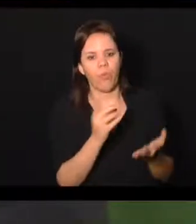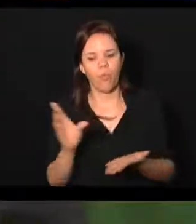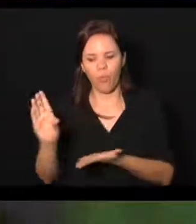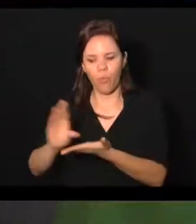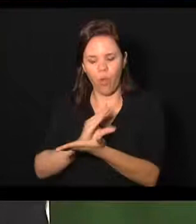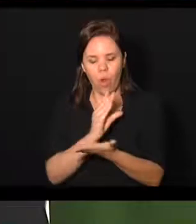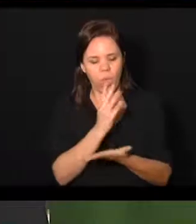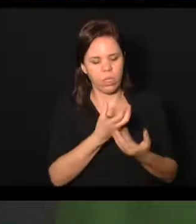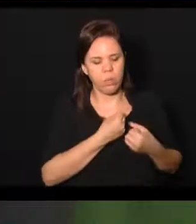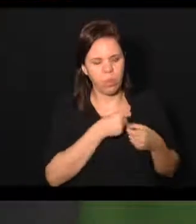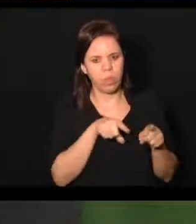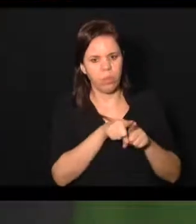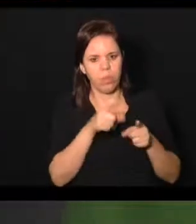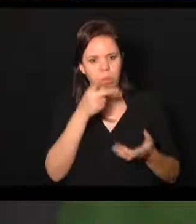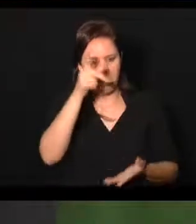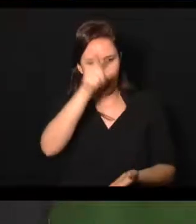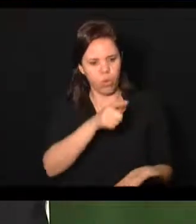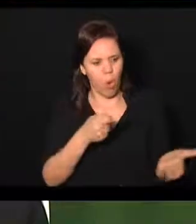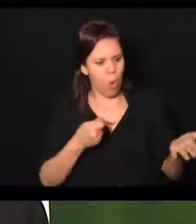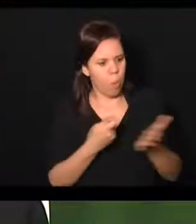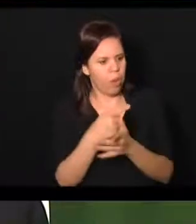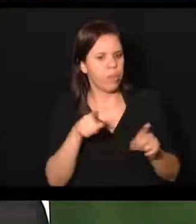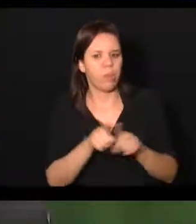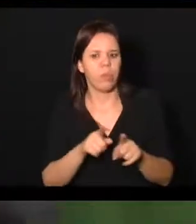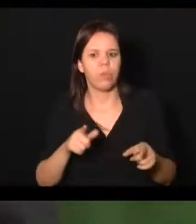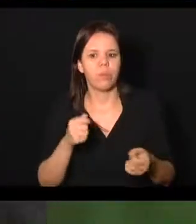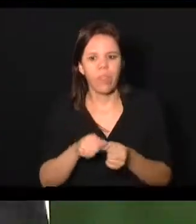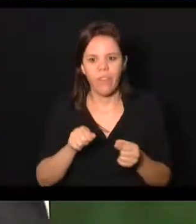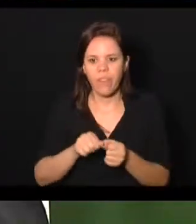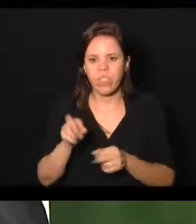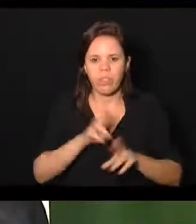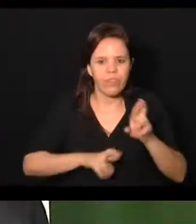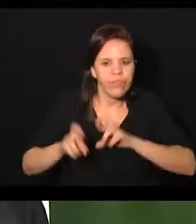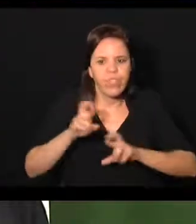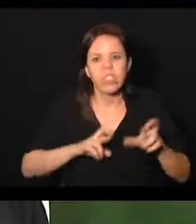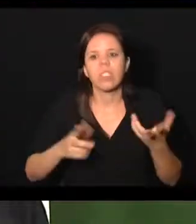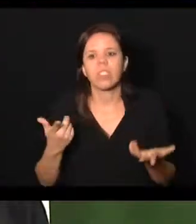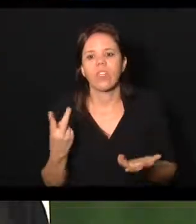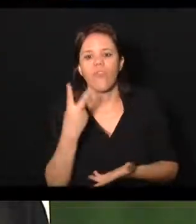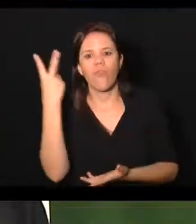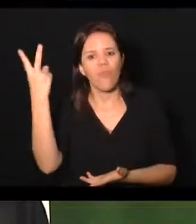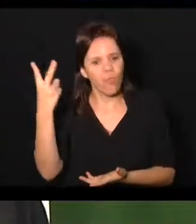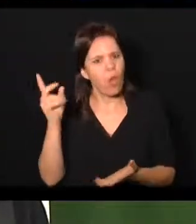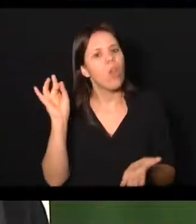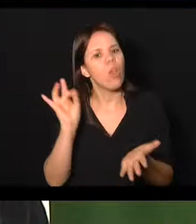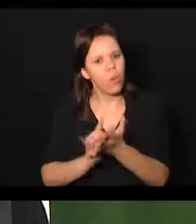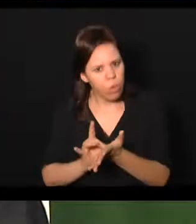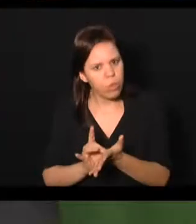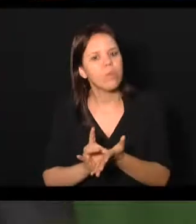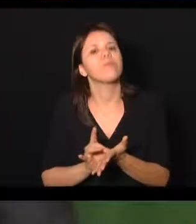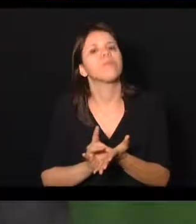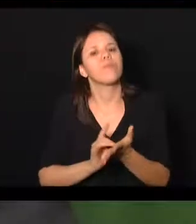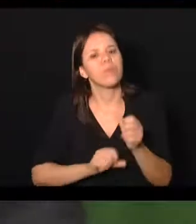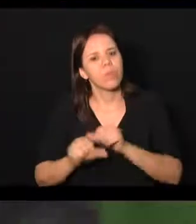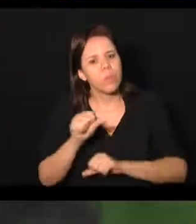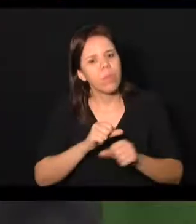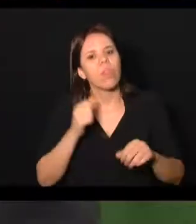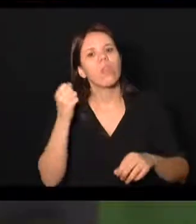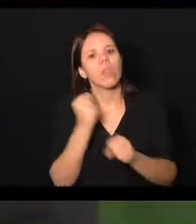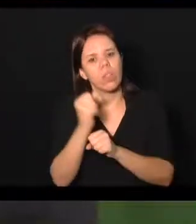recebido, mas aquele que comprava também tinha que fazer a fiscalização para que esse valor fosse realmente aplicado na